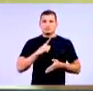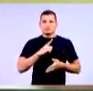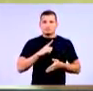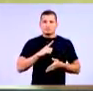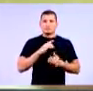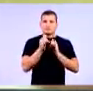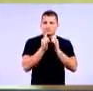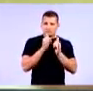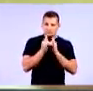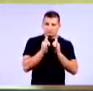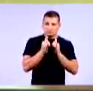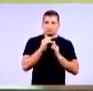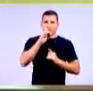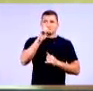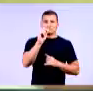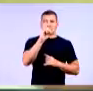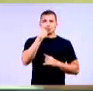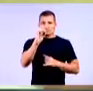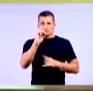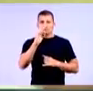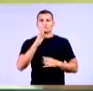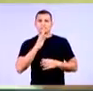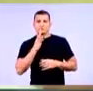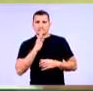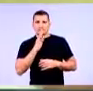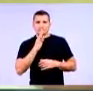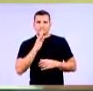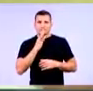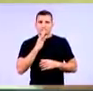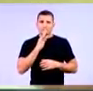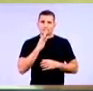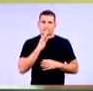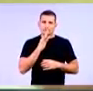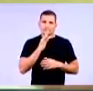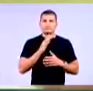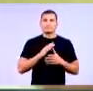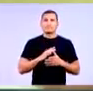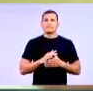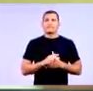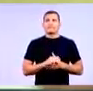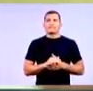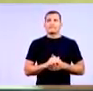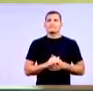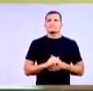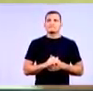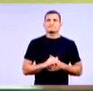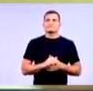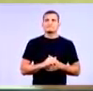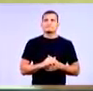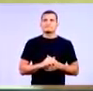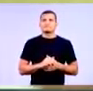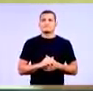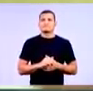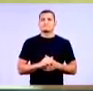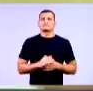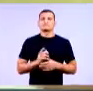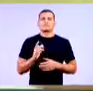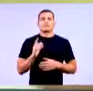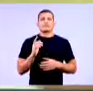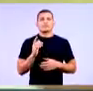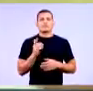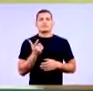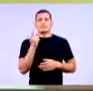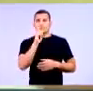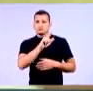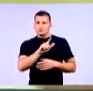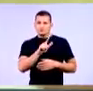a informação, o dado e o conhecimento. E para que a gente chegue a triar aqueles dados, fazer